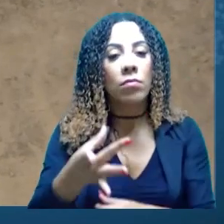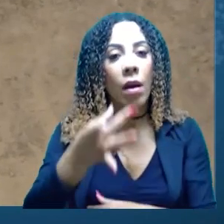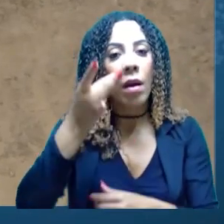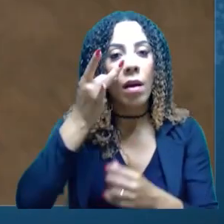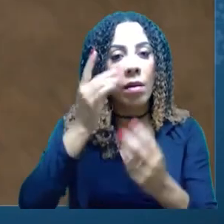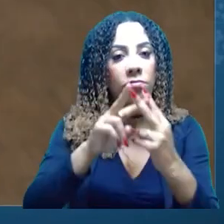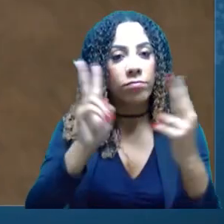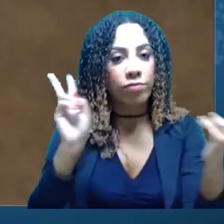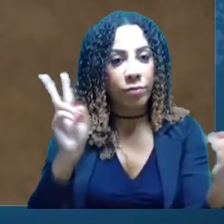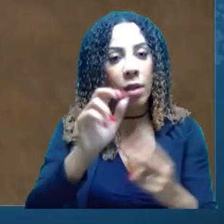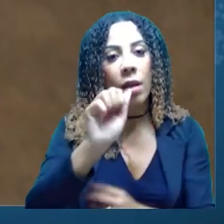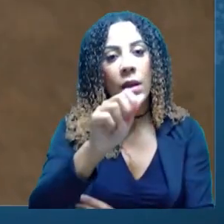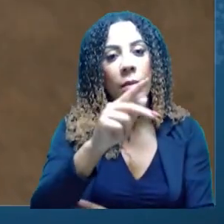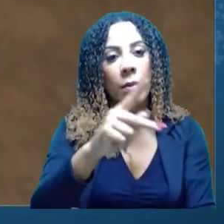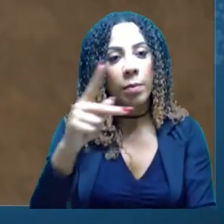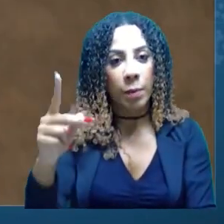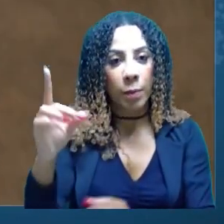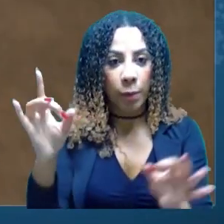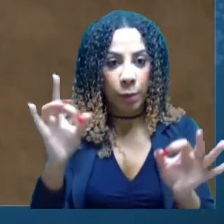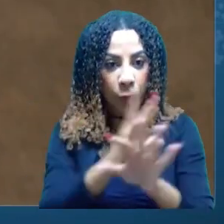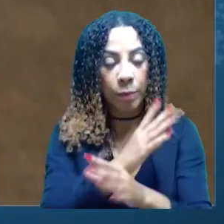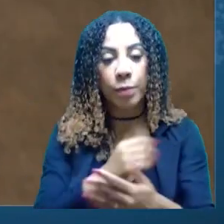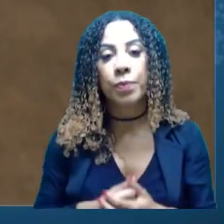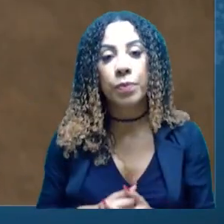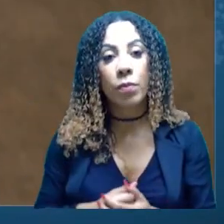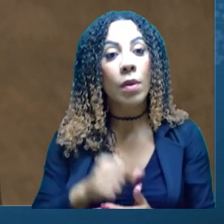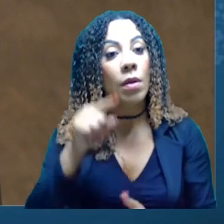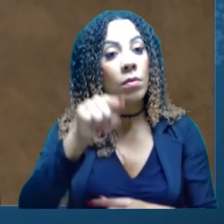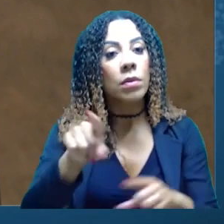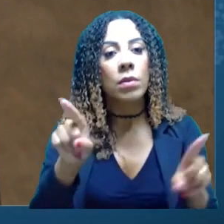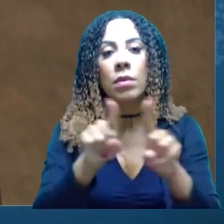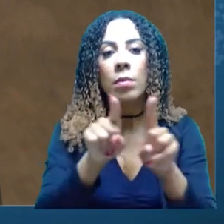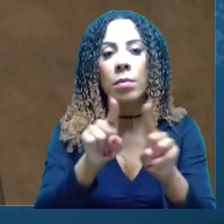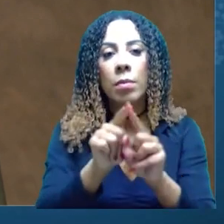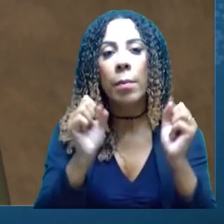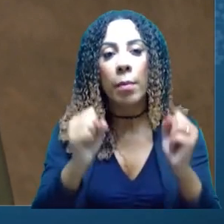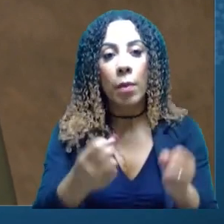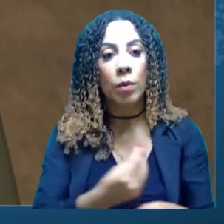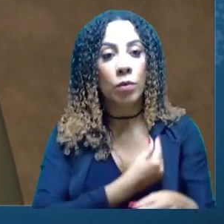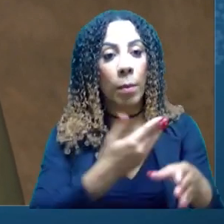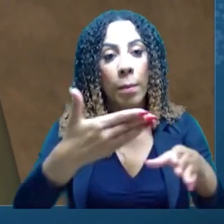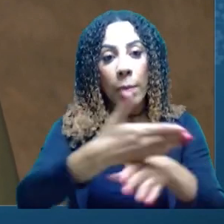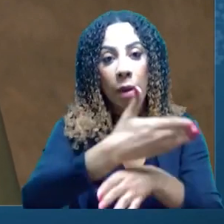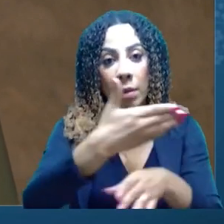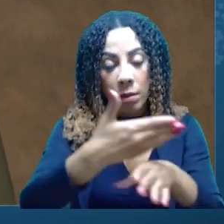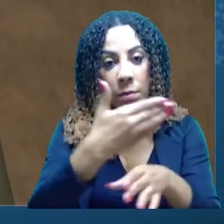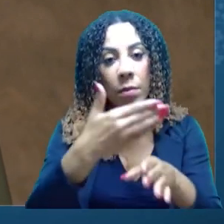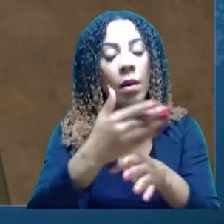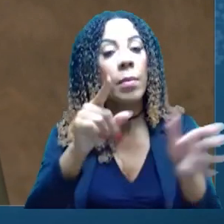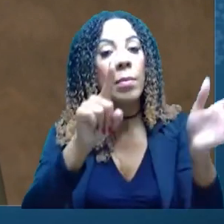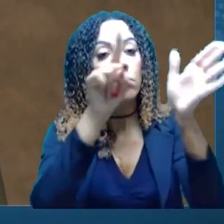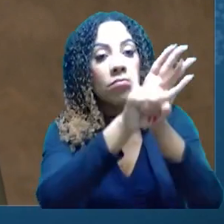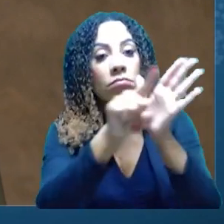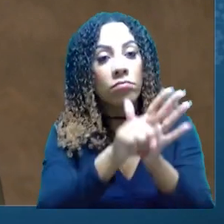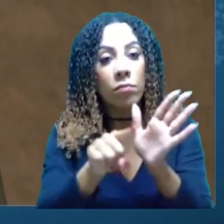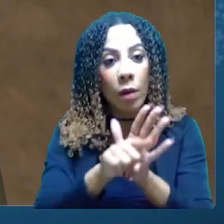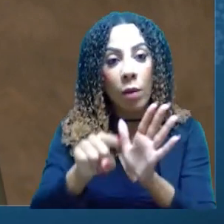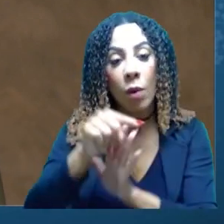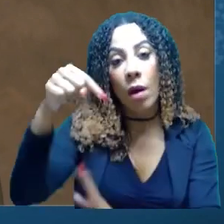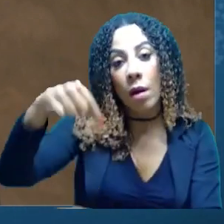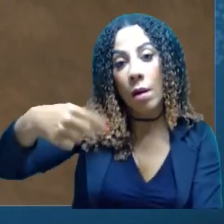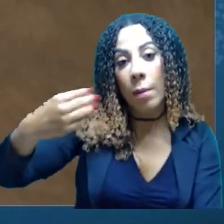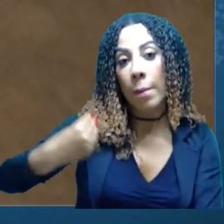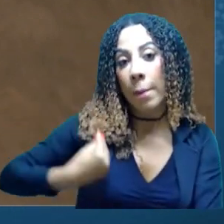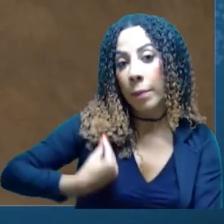aplicativo. Você também poderá participar fazendo suas perguntas aqui presencialmente ou